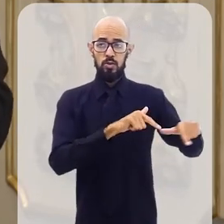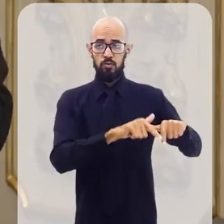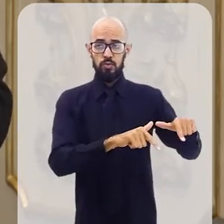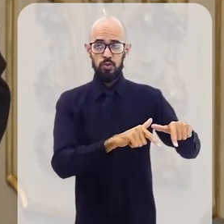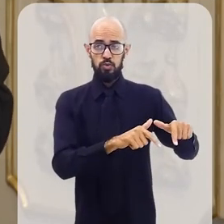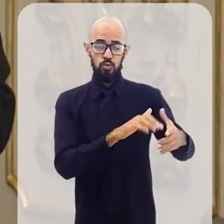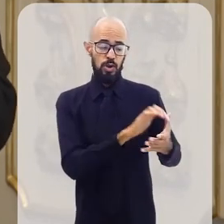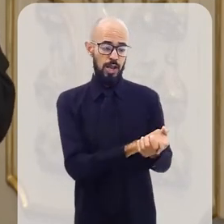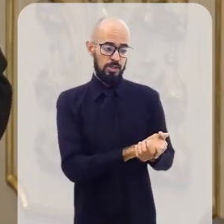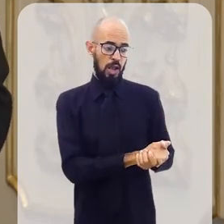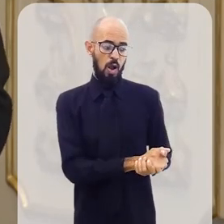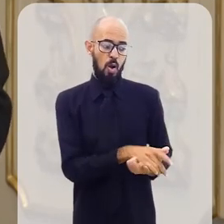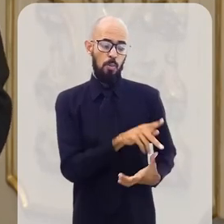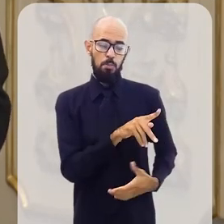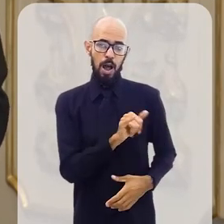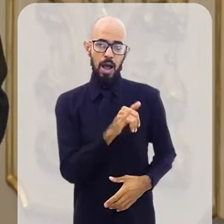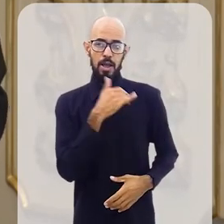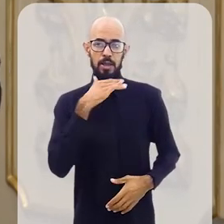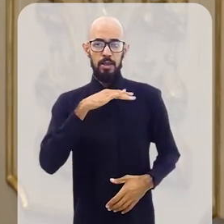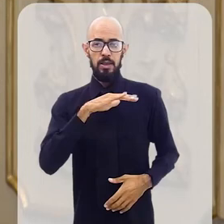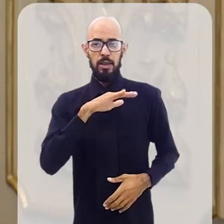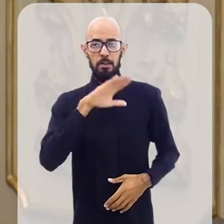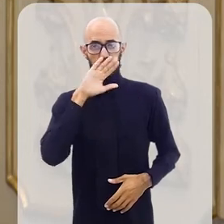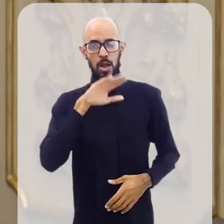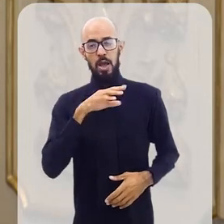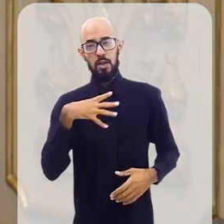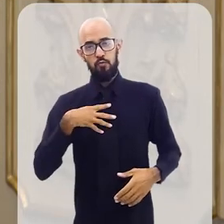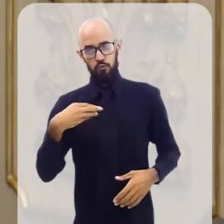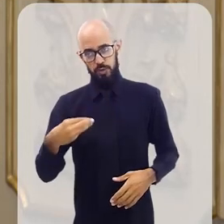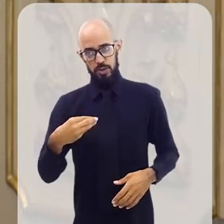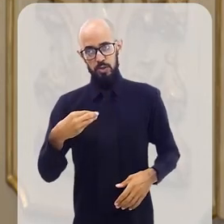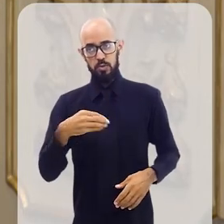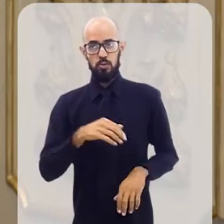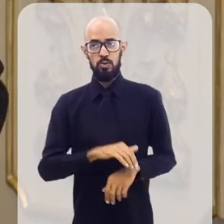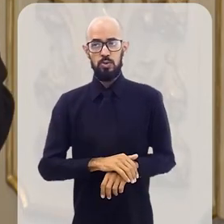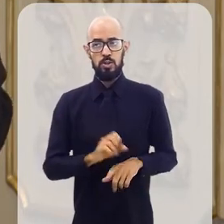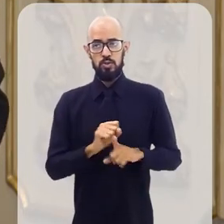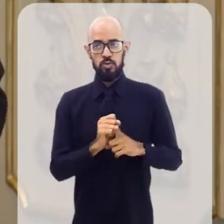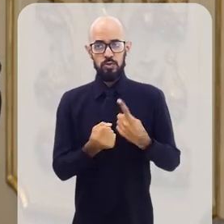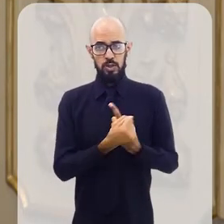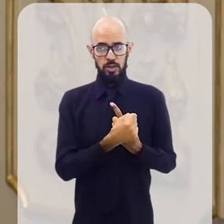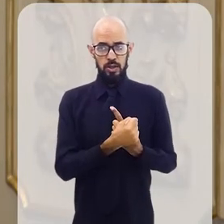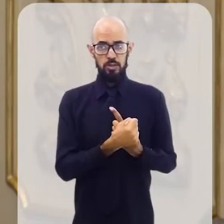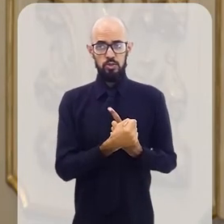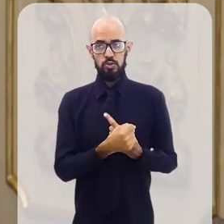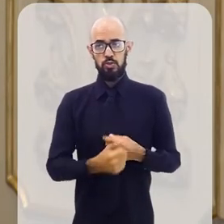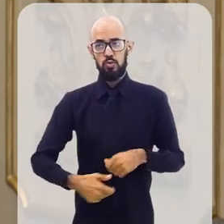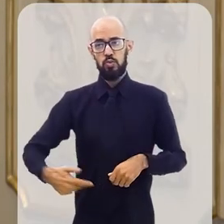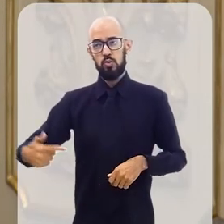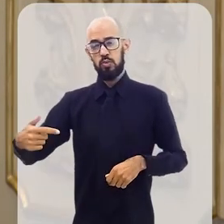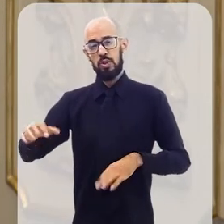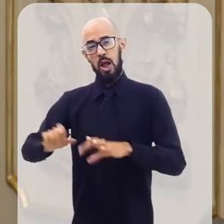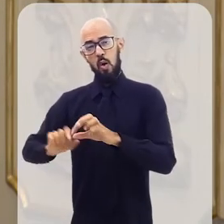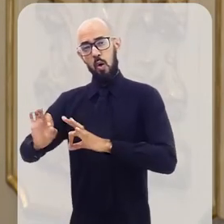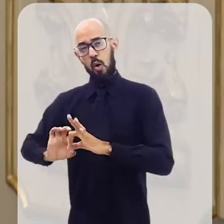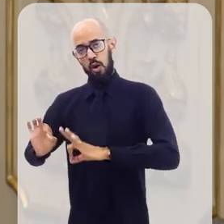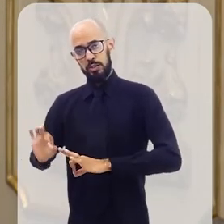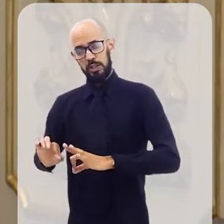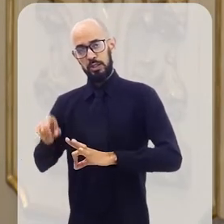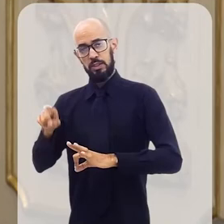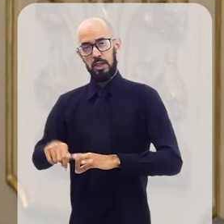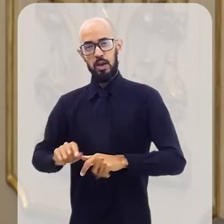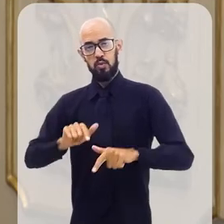serviço dos do casal dos Pais para com seus filhos e para com a sociedade e o